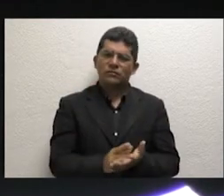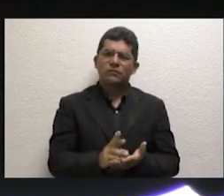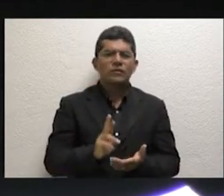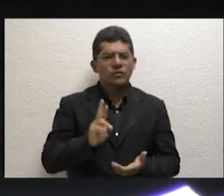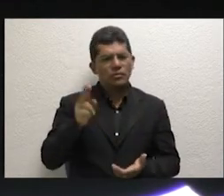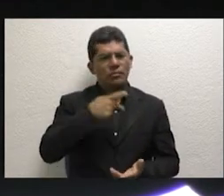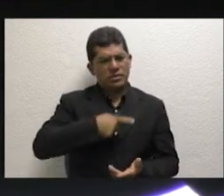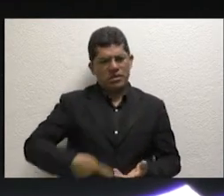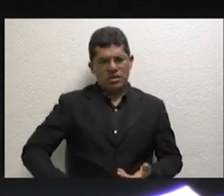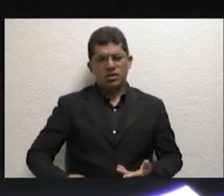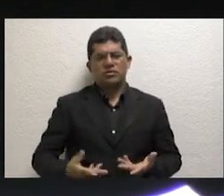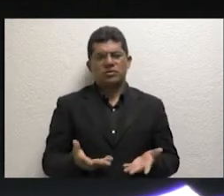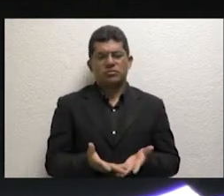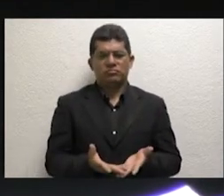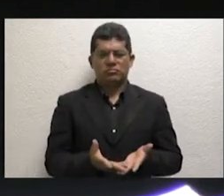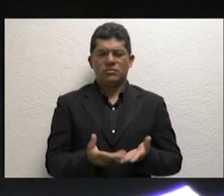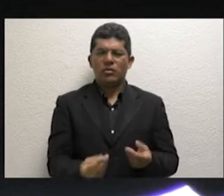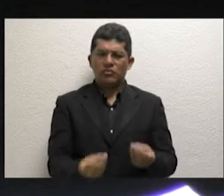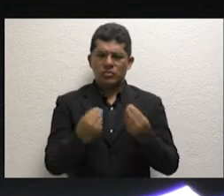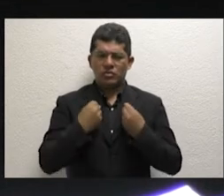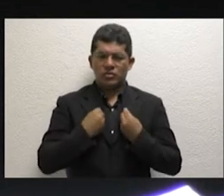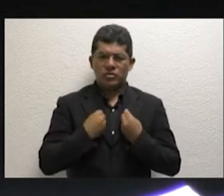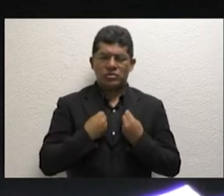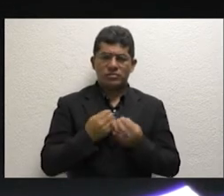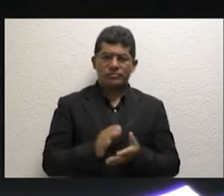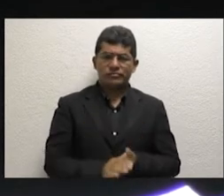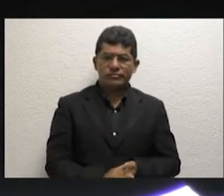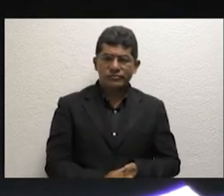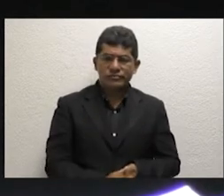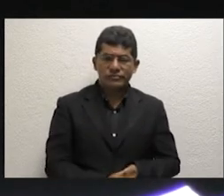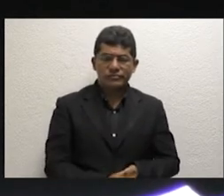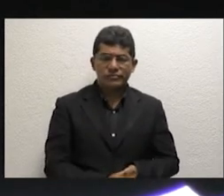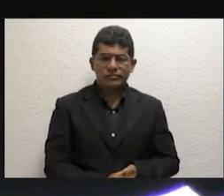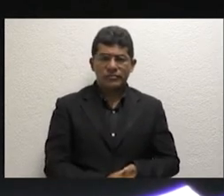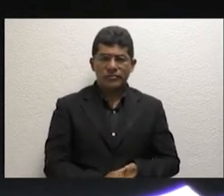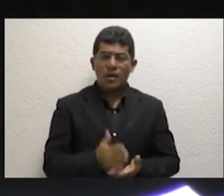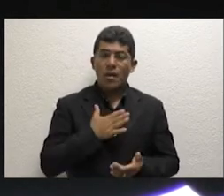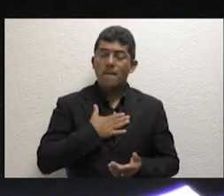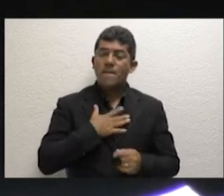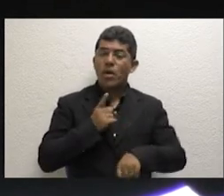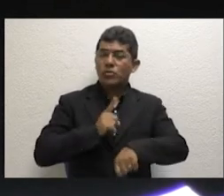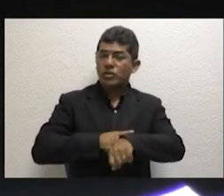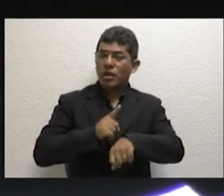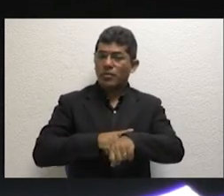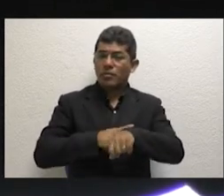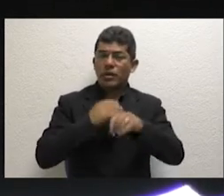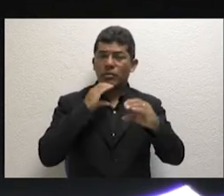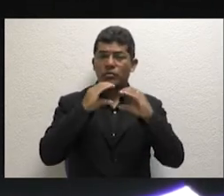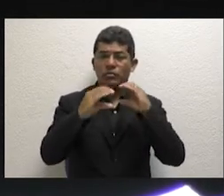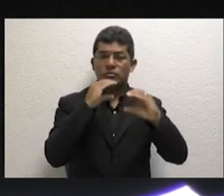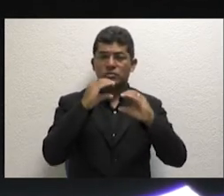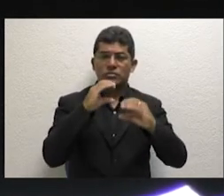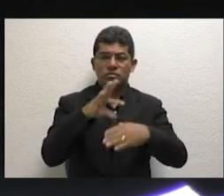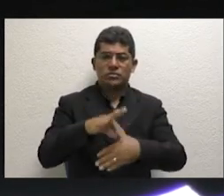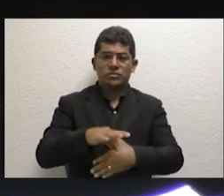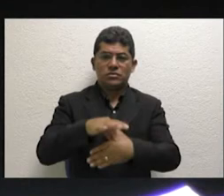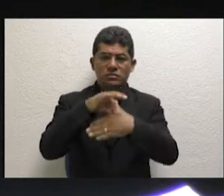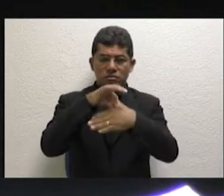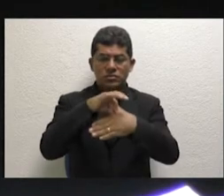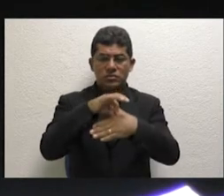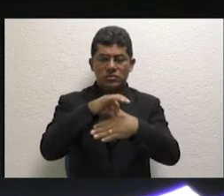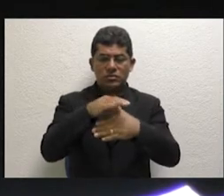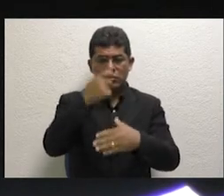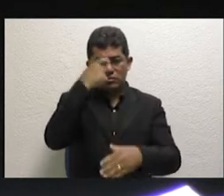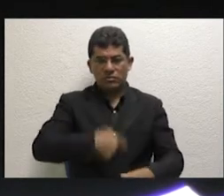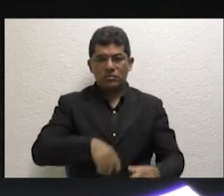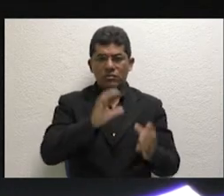que o senhor me concedesse o meu tempo para um comunicado de liderança do